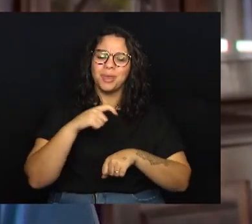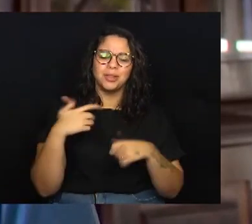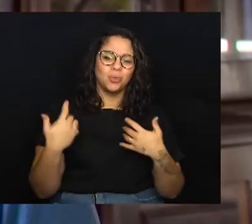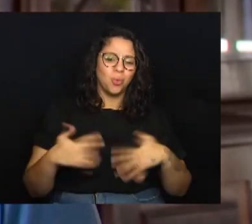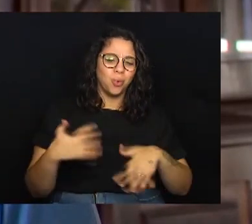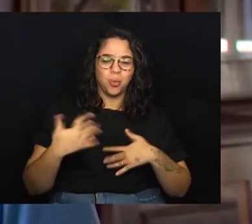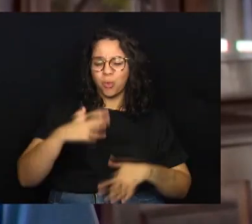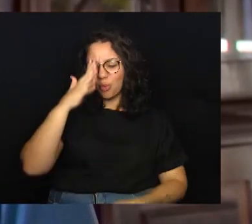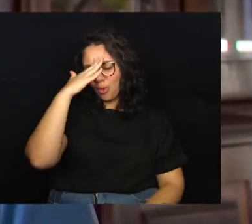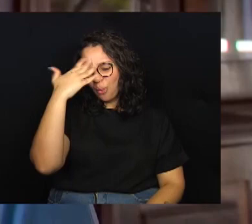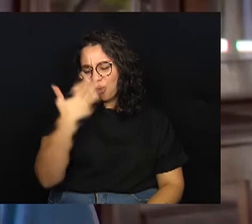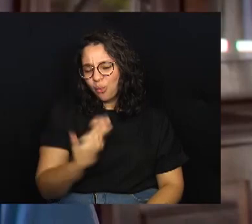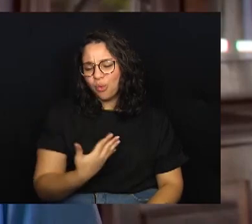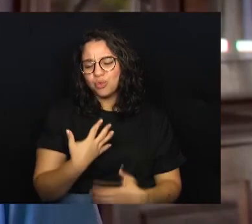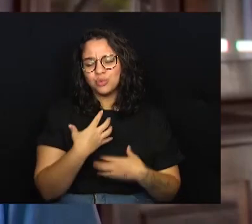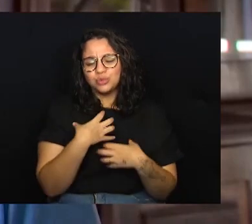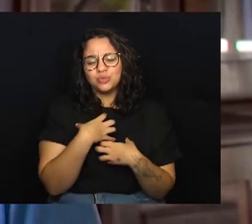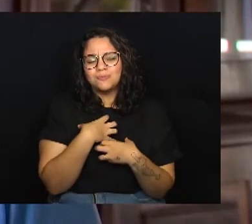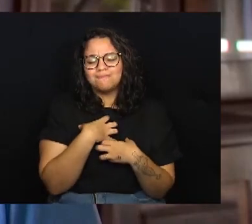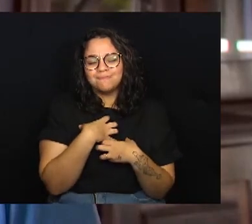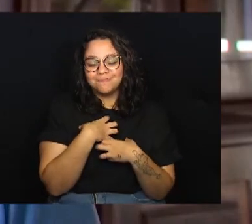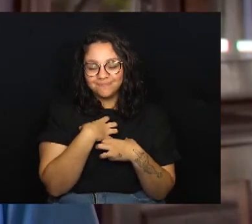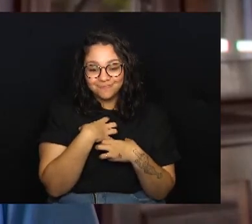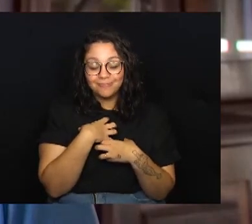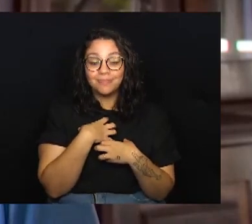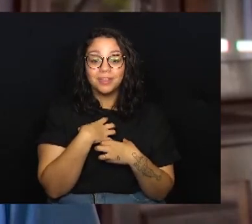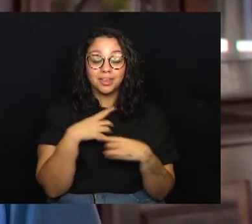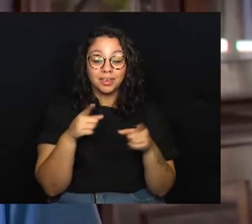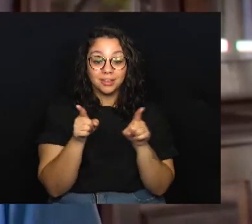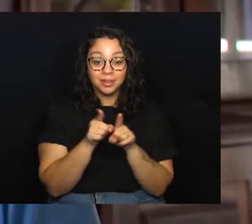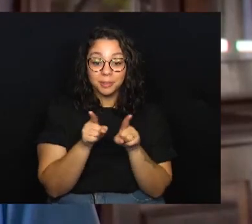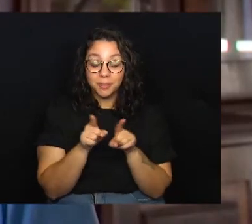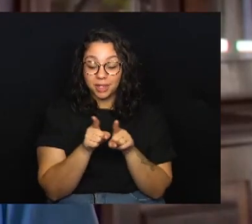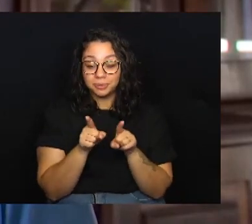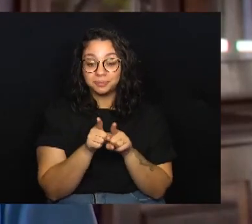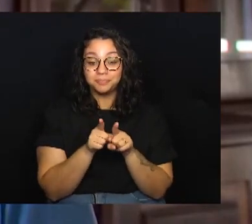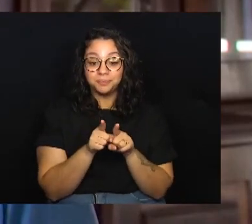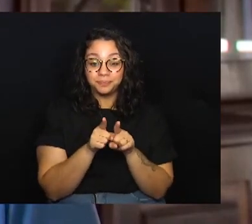honroso, bastante nobre e atendendo